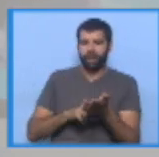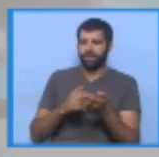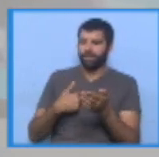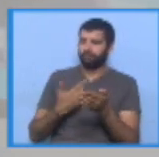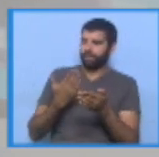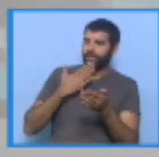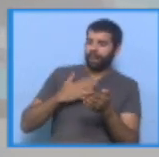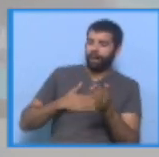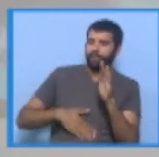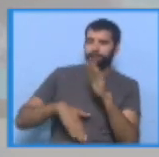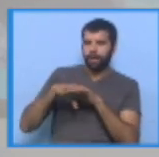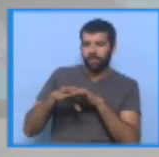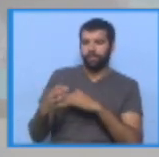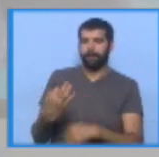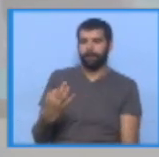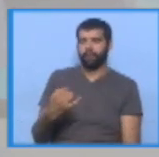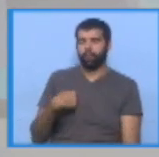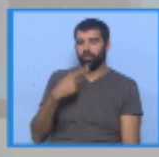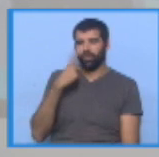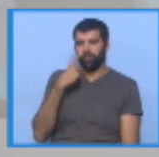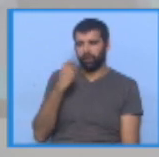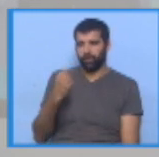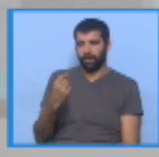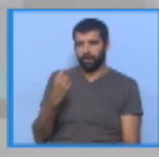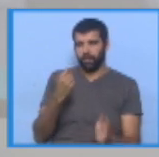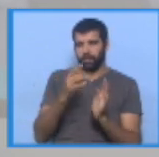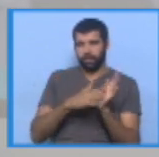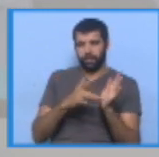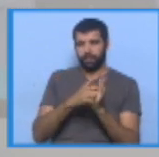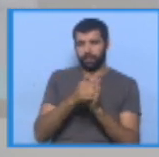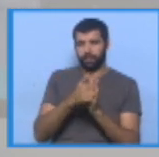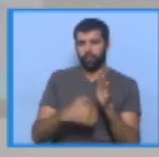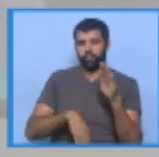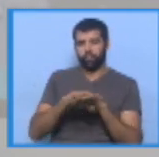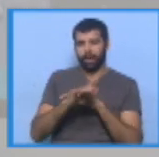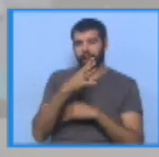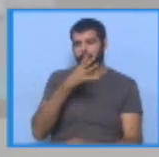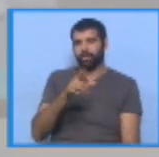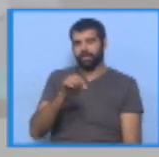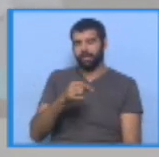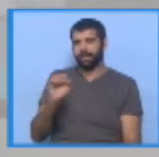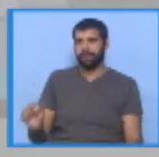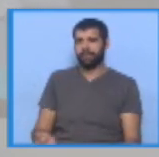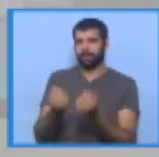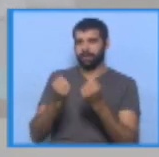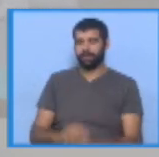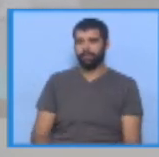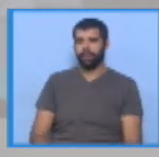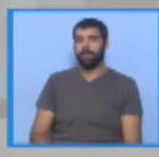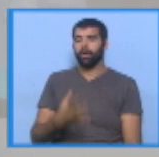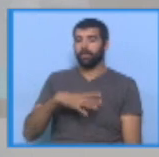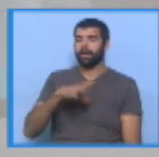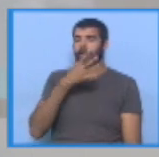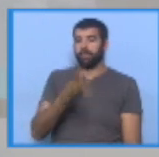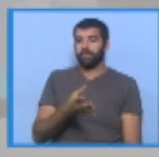cura. E, portanto, aliás, o verbo que na Bíblia se usa para curar também se usa para salvar. E permita-me só